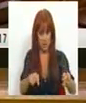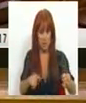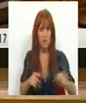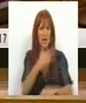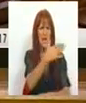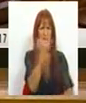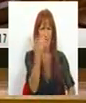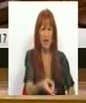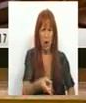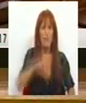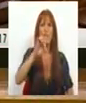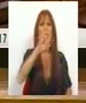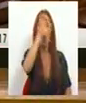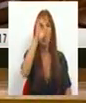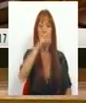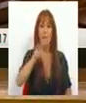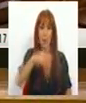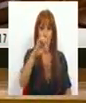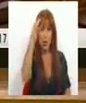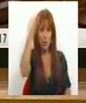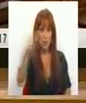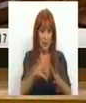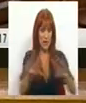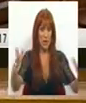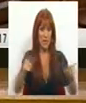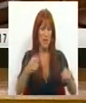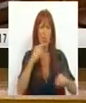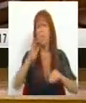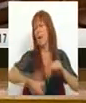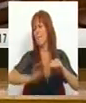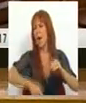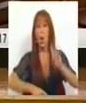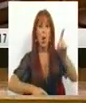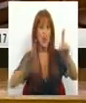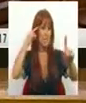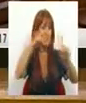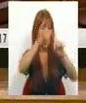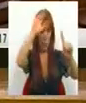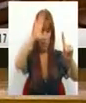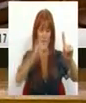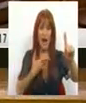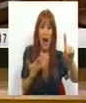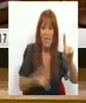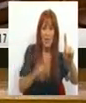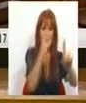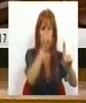para 129,8%. O crescimento ficará muito abaixo daquilo que era a meta que o Governo